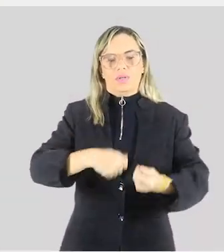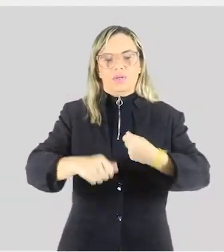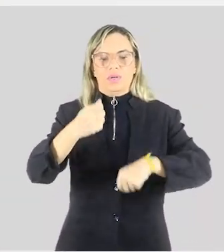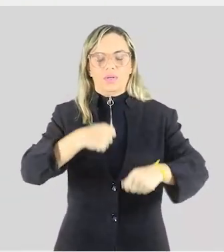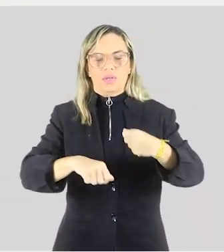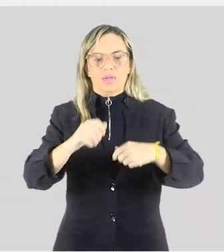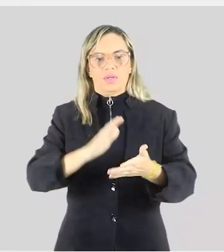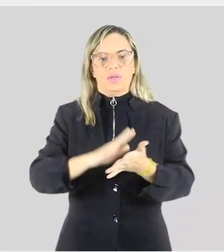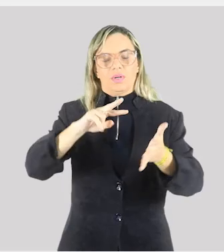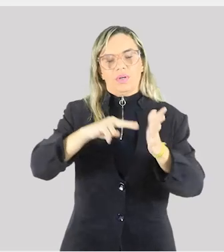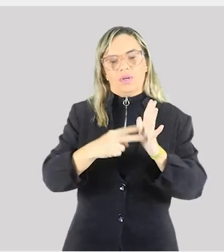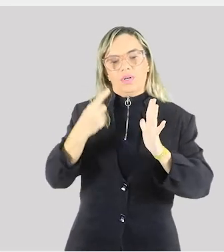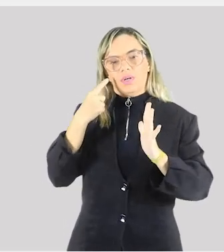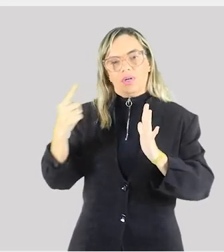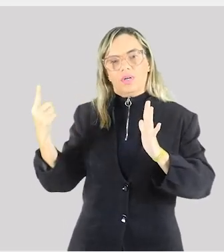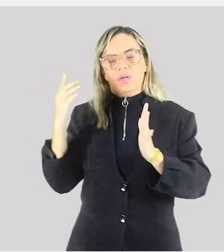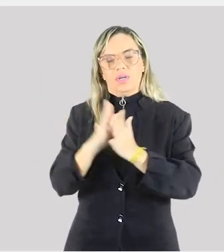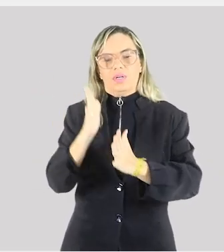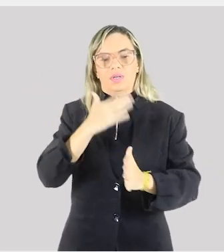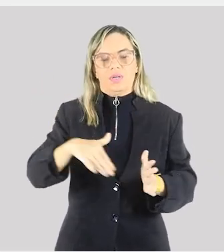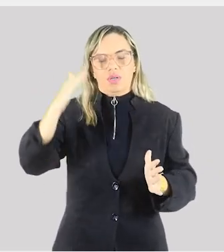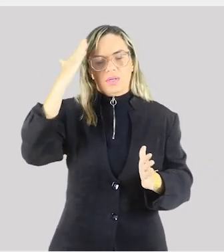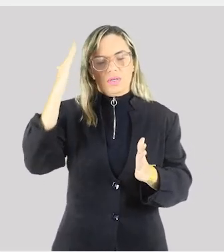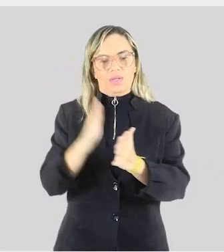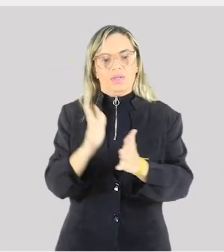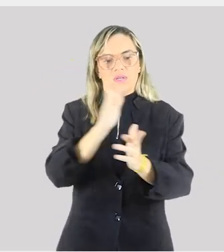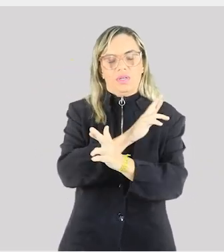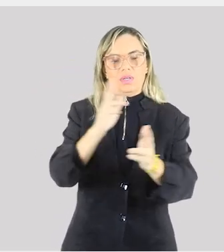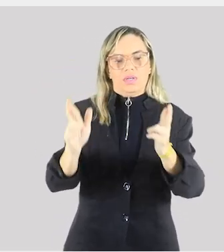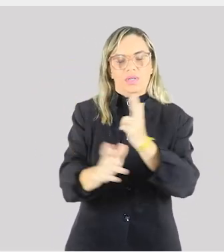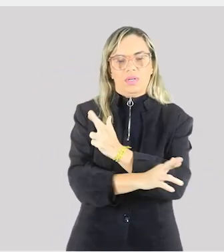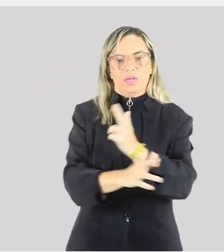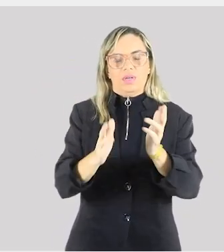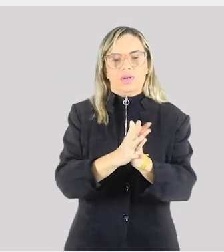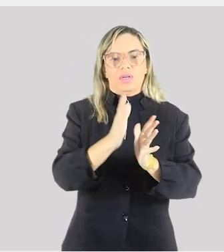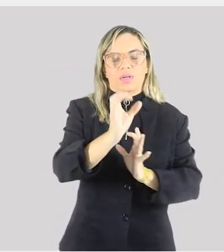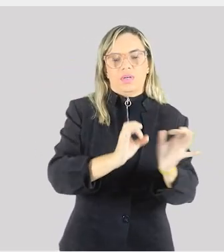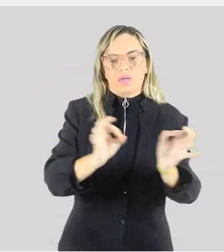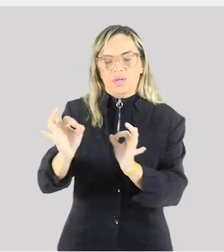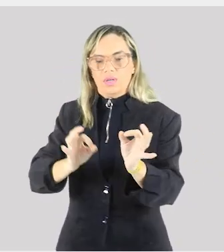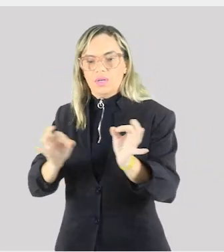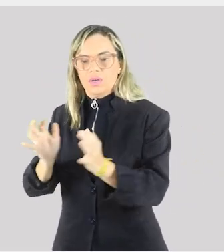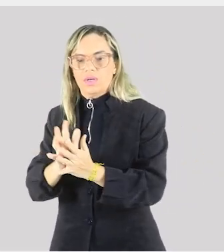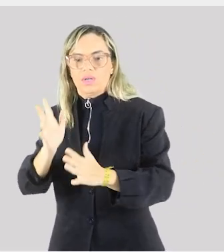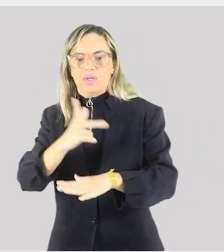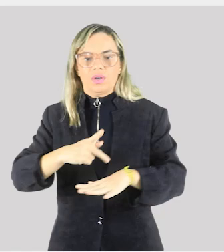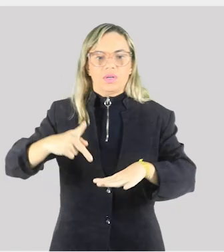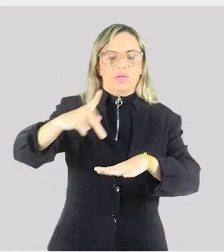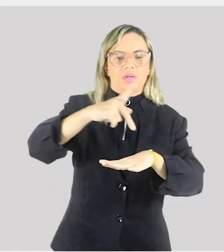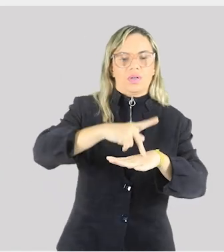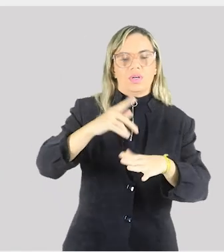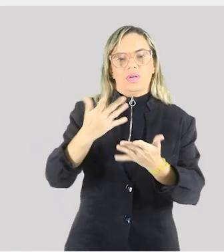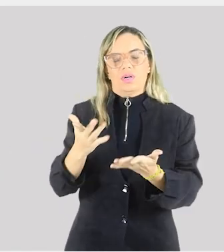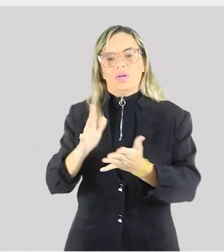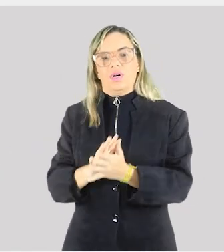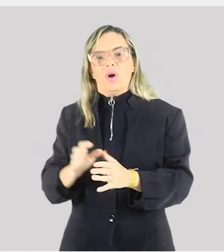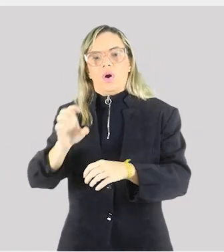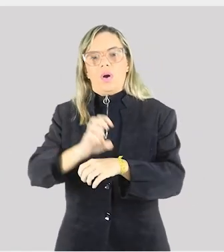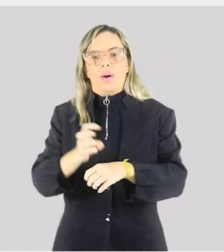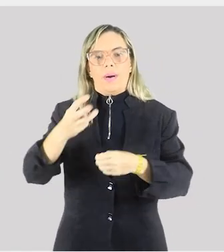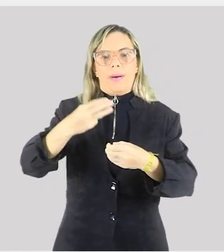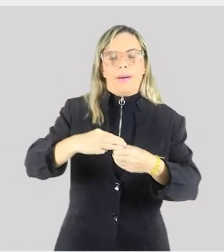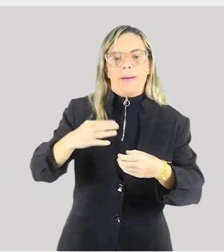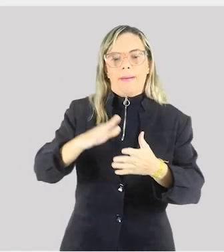a gente vai começar a compreender qual é a relação do Estado, dessas organizações que nós acabamos de conversar, para